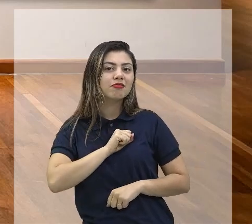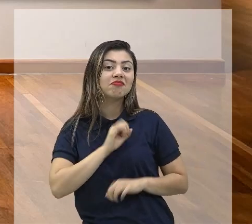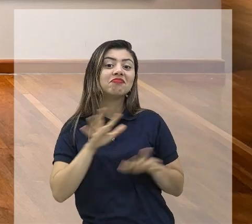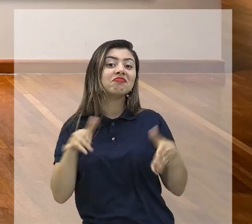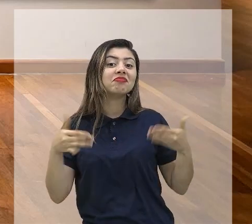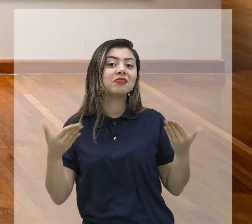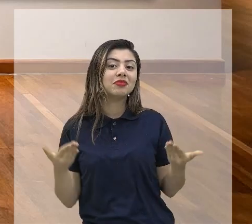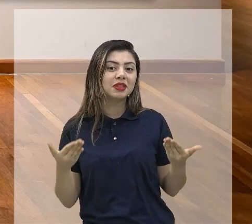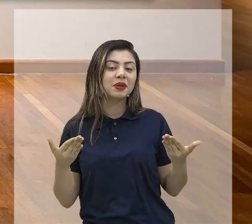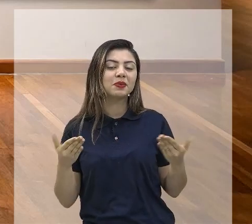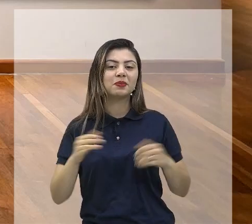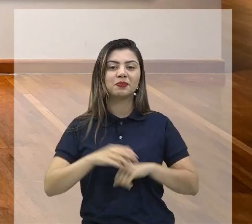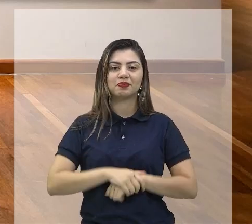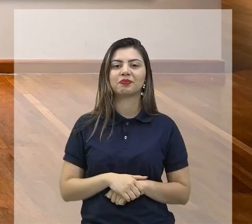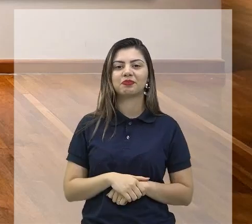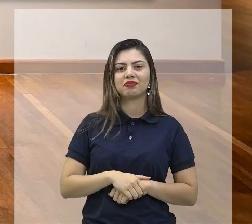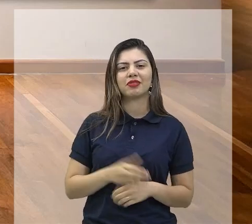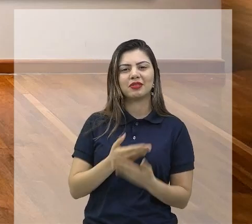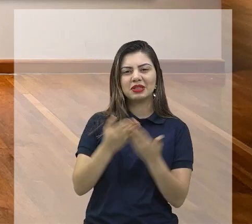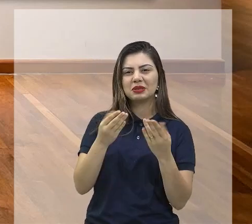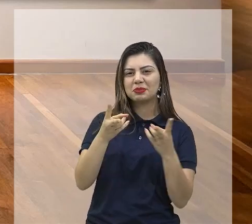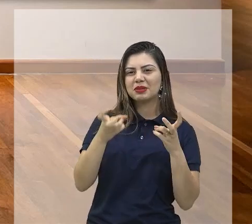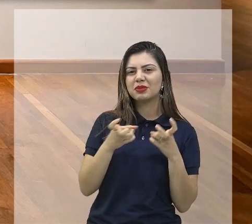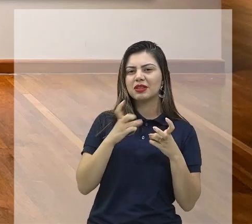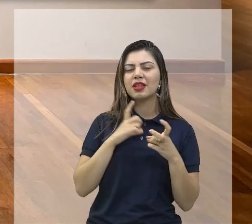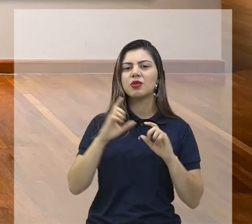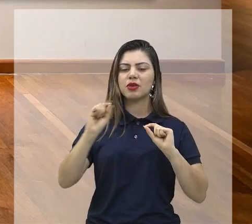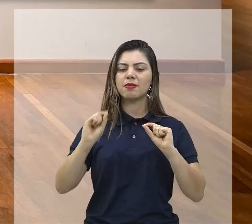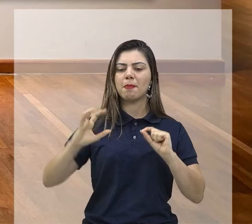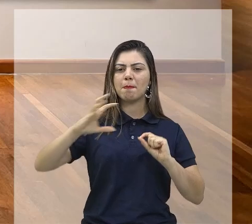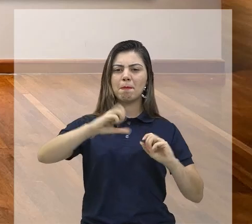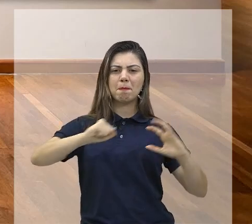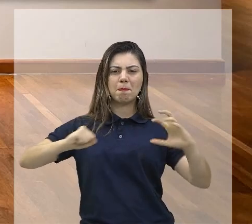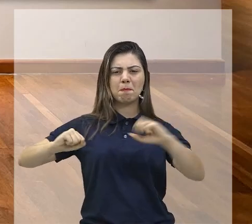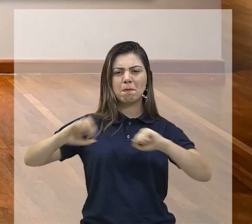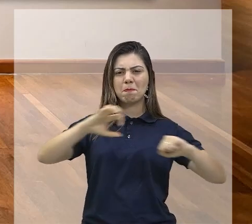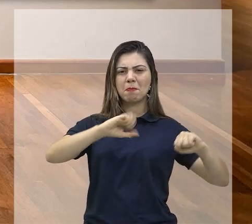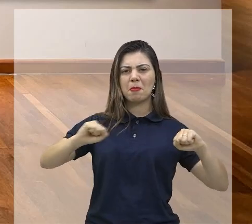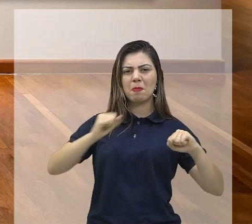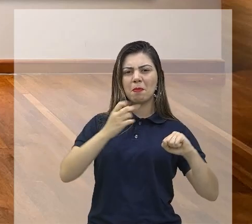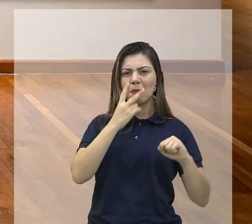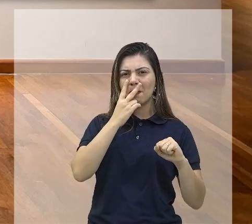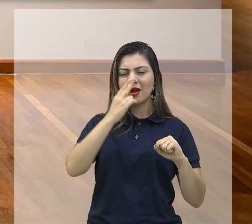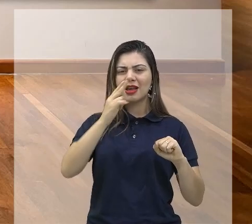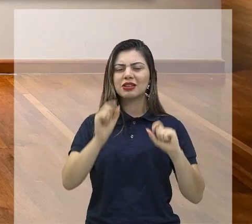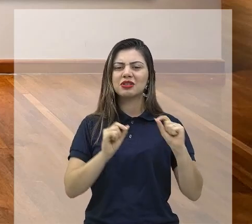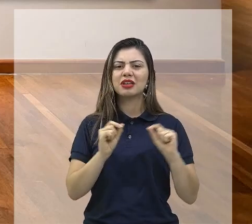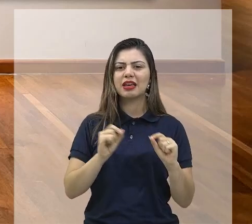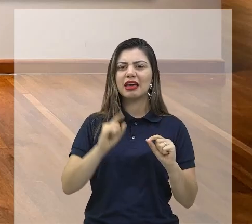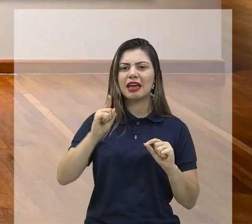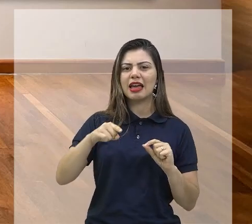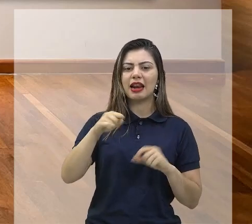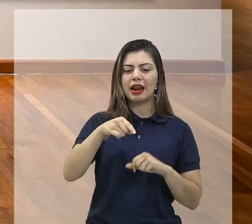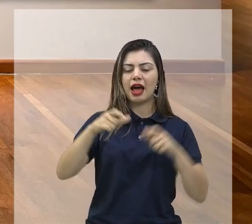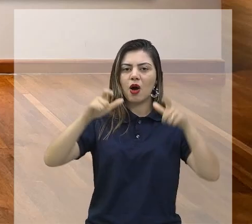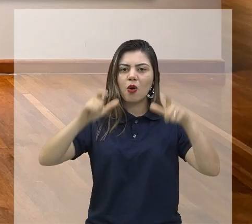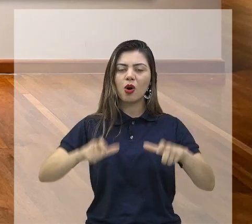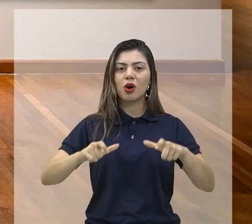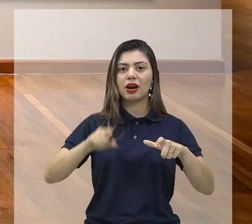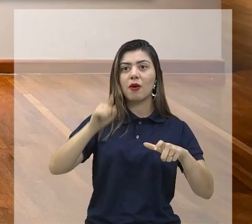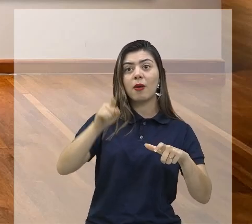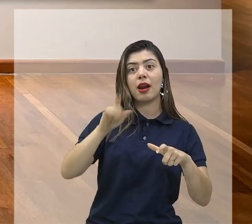aí, através exatamente dessas mãozinhas ali, disputando, então, ali o território, principalmente África, Ásia e